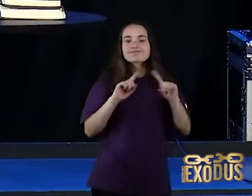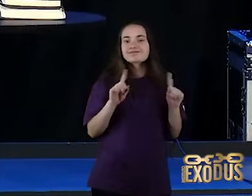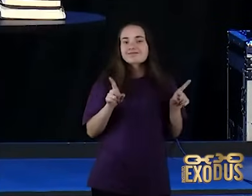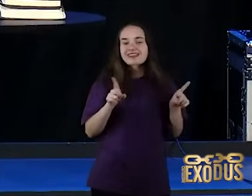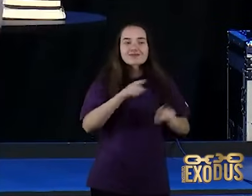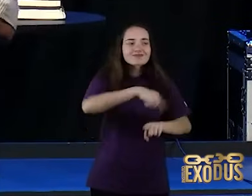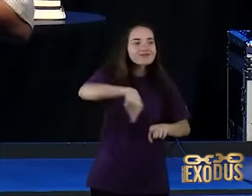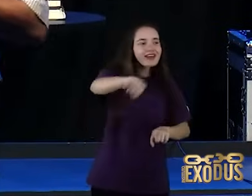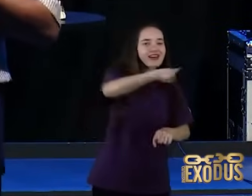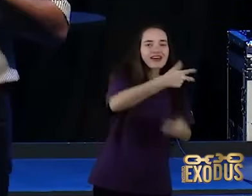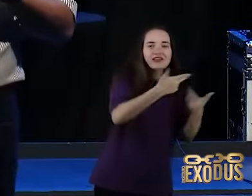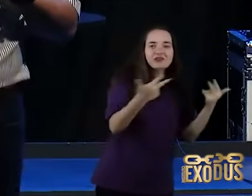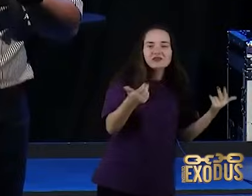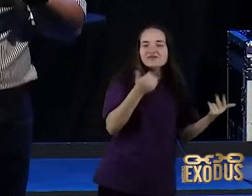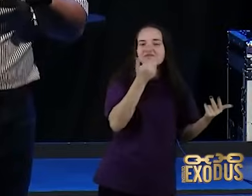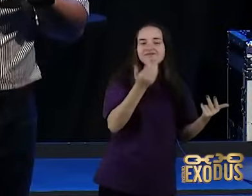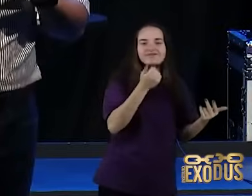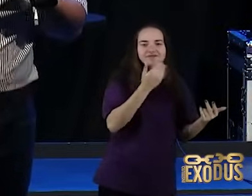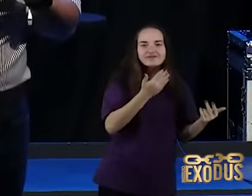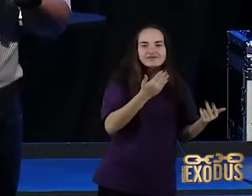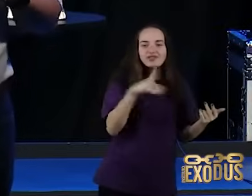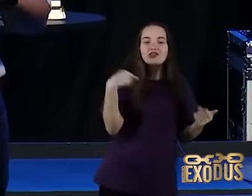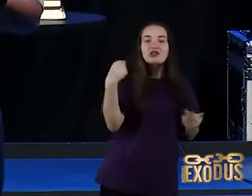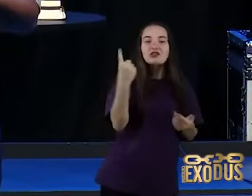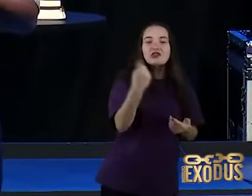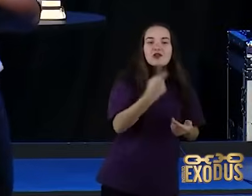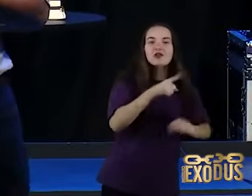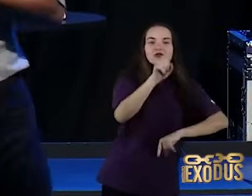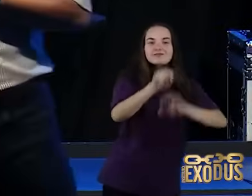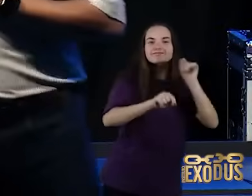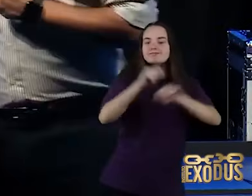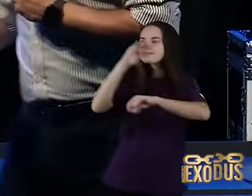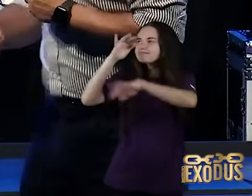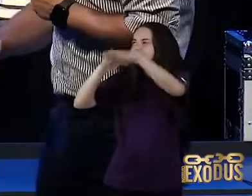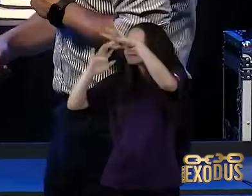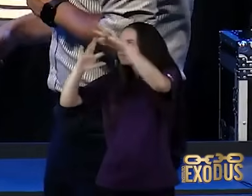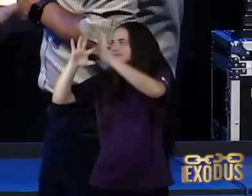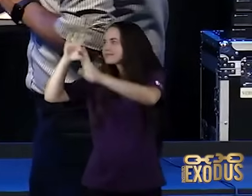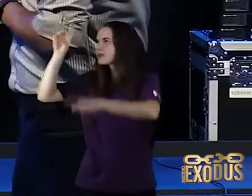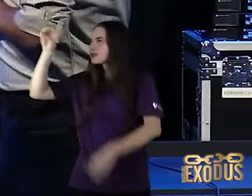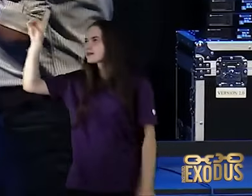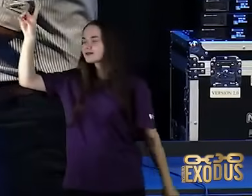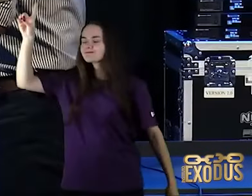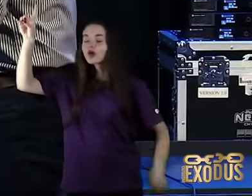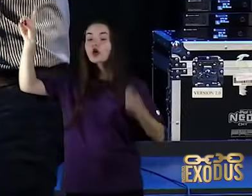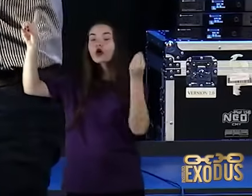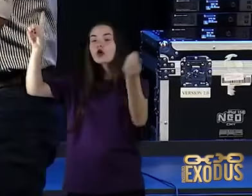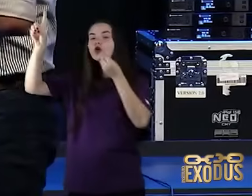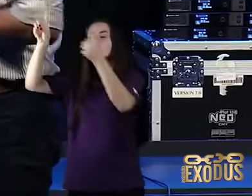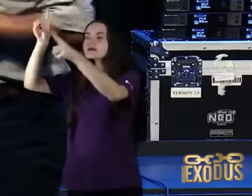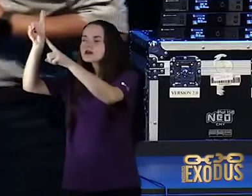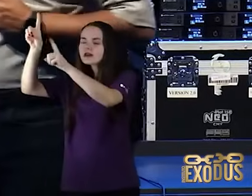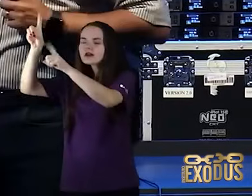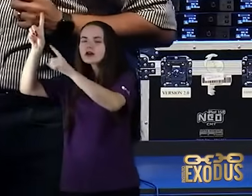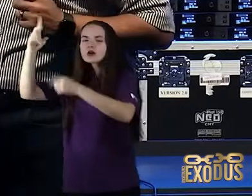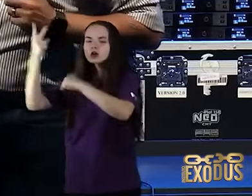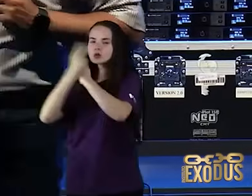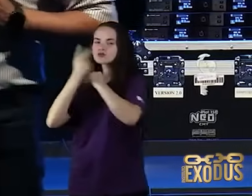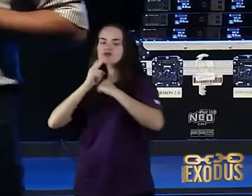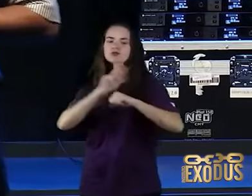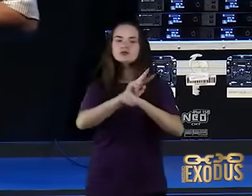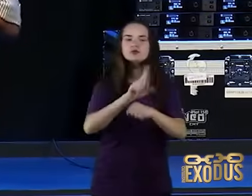Deus e é sobre isso que eu quero falar sobre a maneira como Deus ele cuida da gente no ano